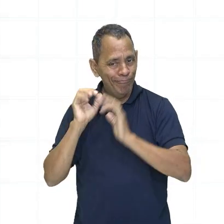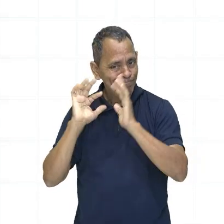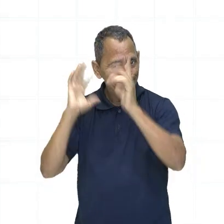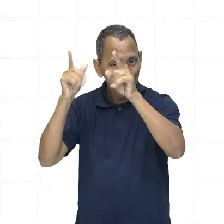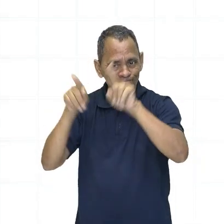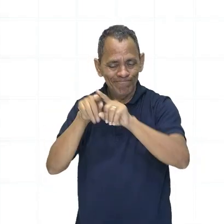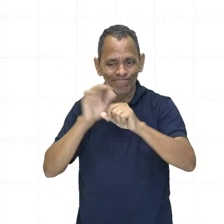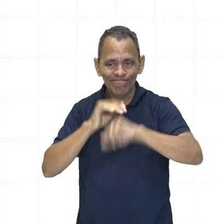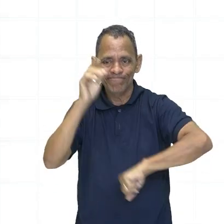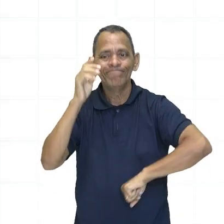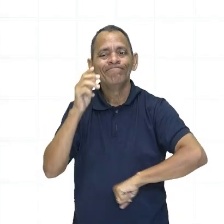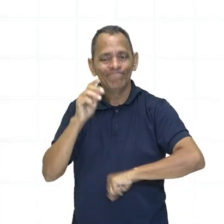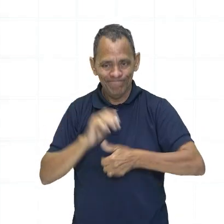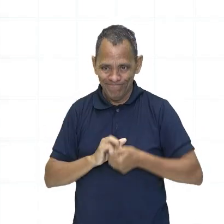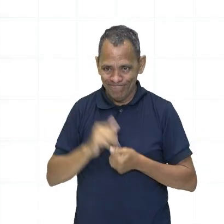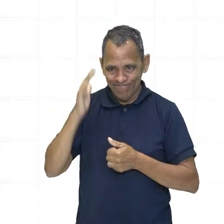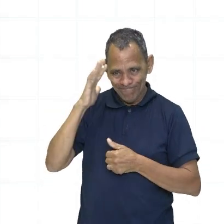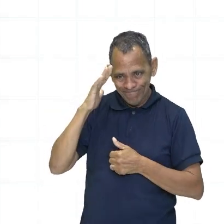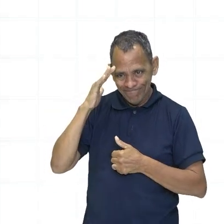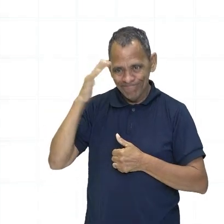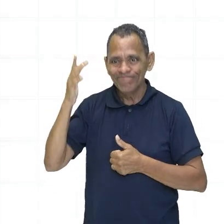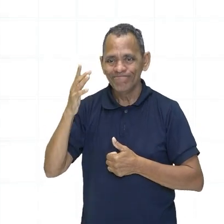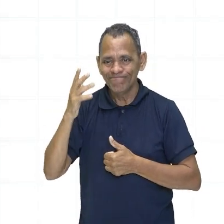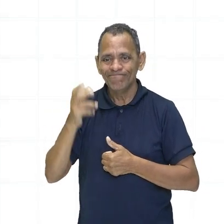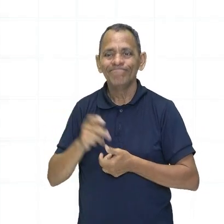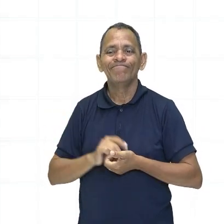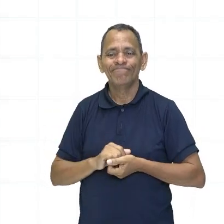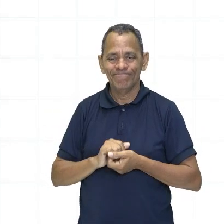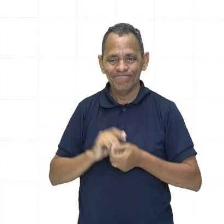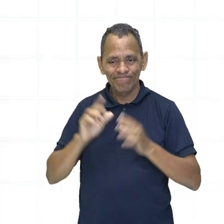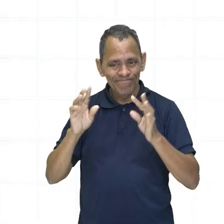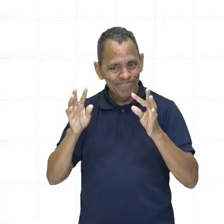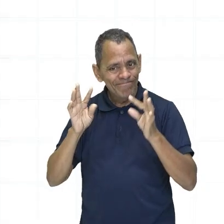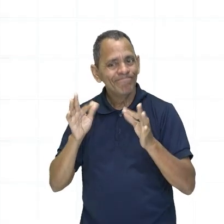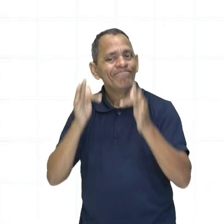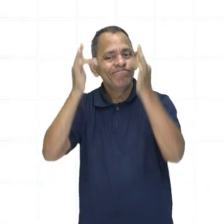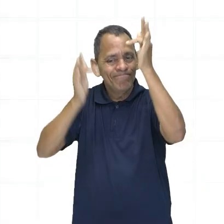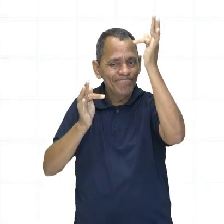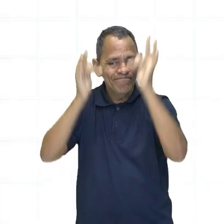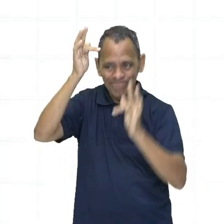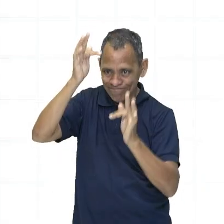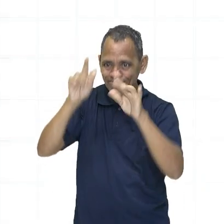festa folclórica do estado do Amazonas.